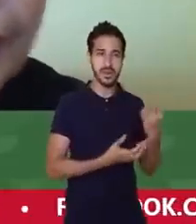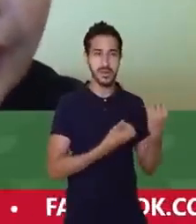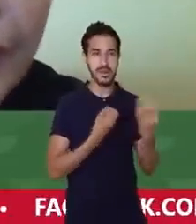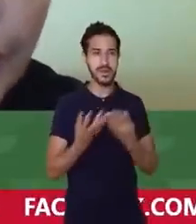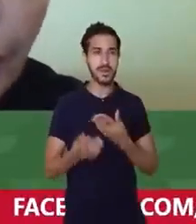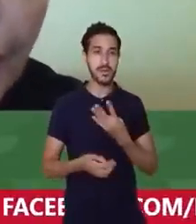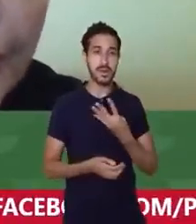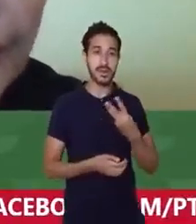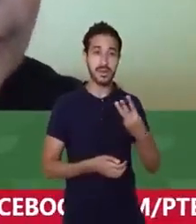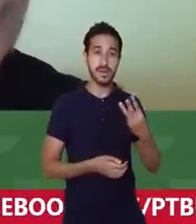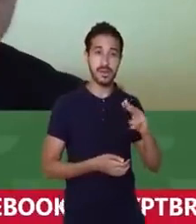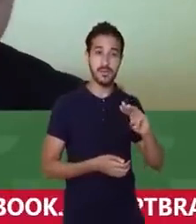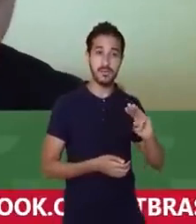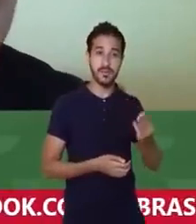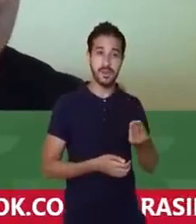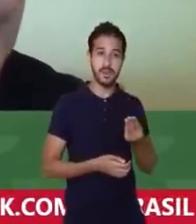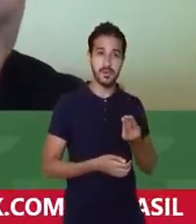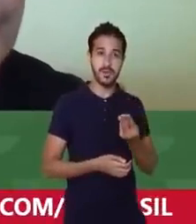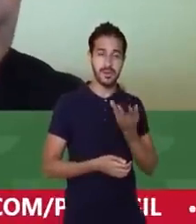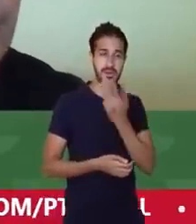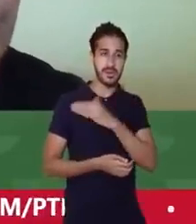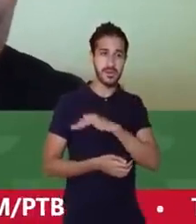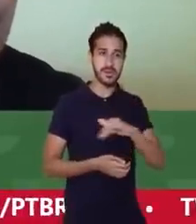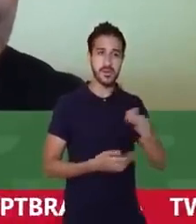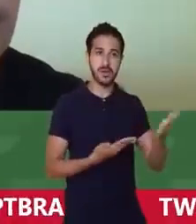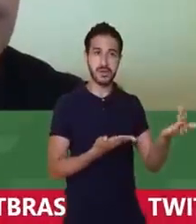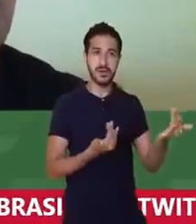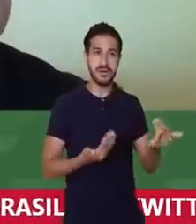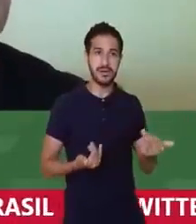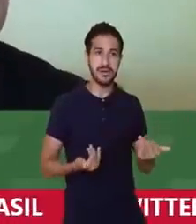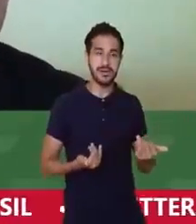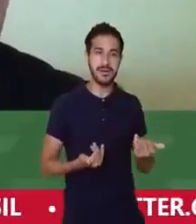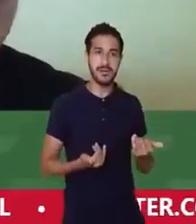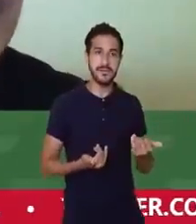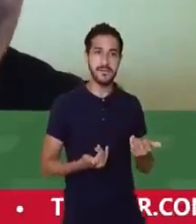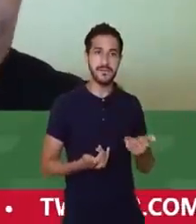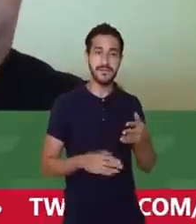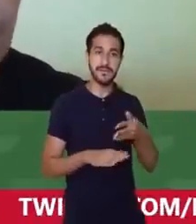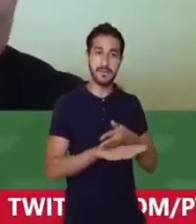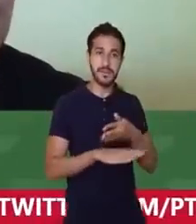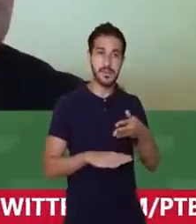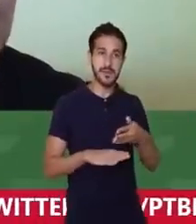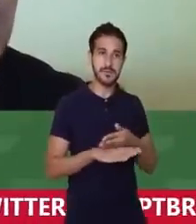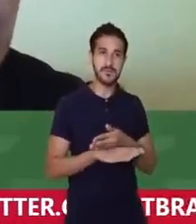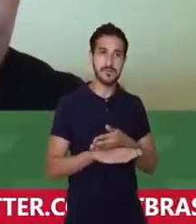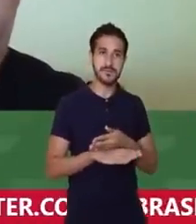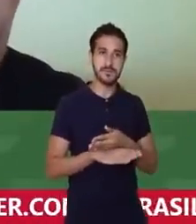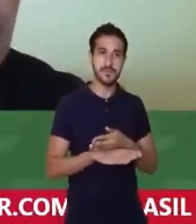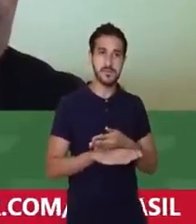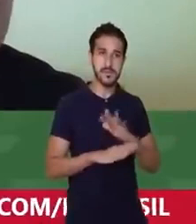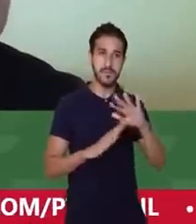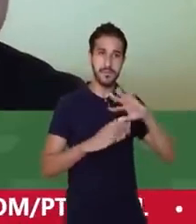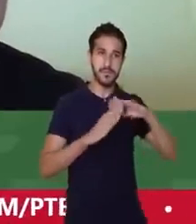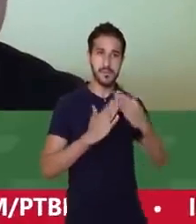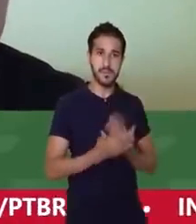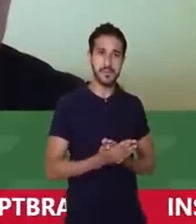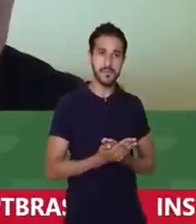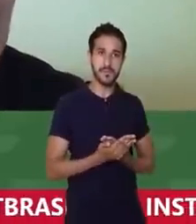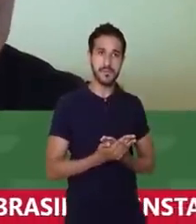para 43 milhões de crianças e jovens o acesso na